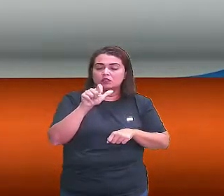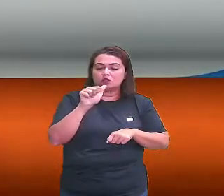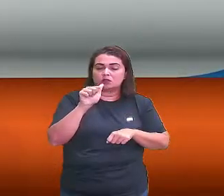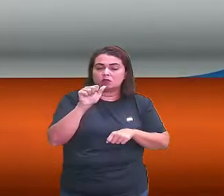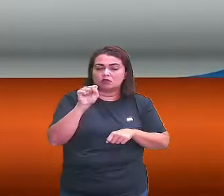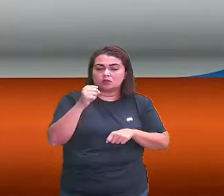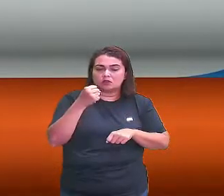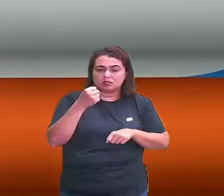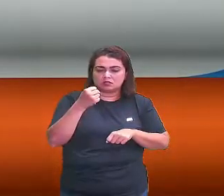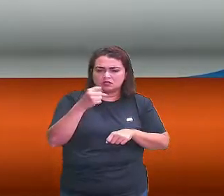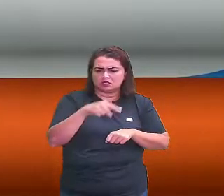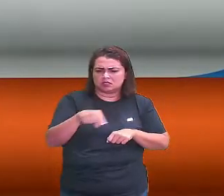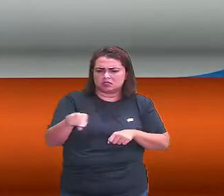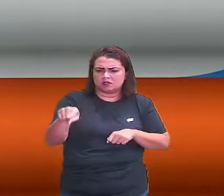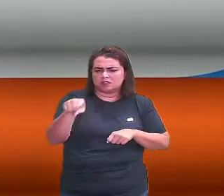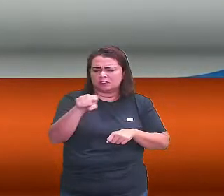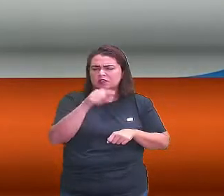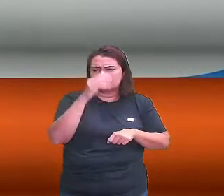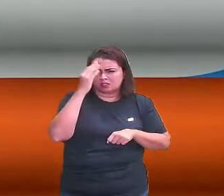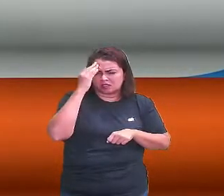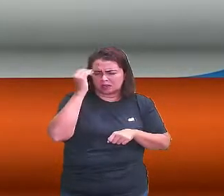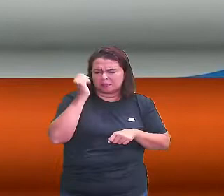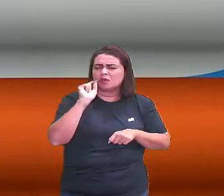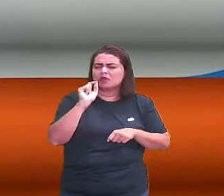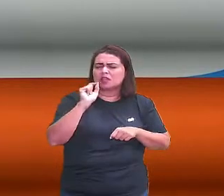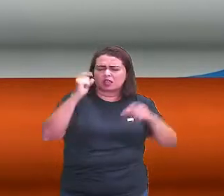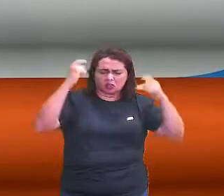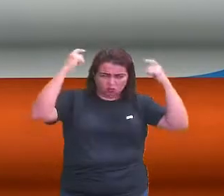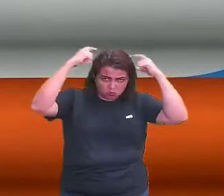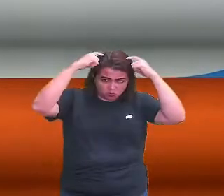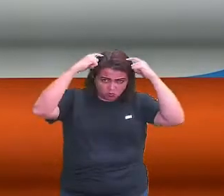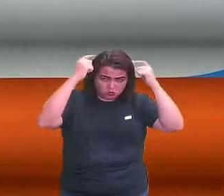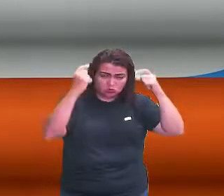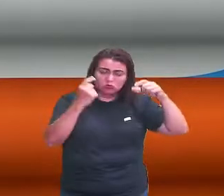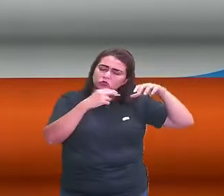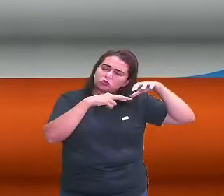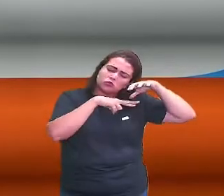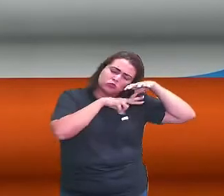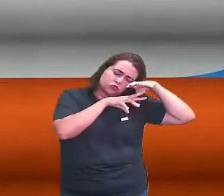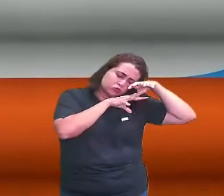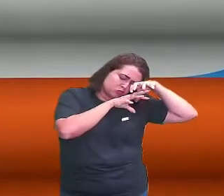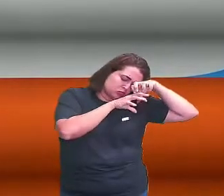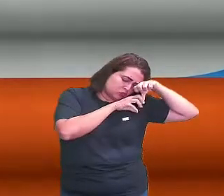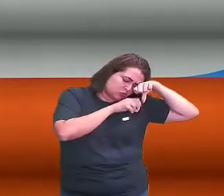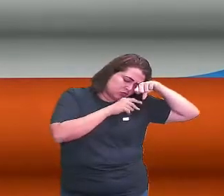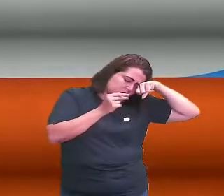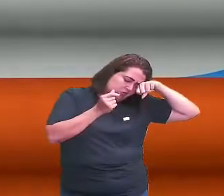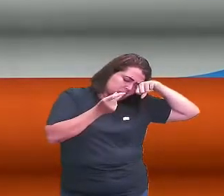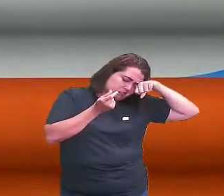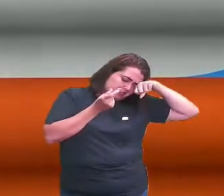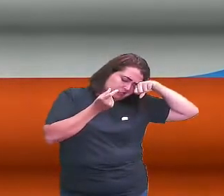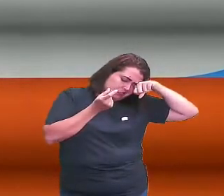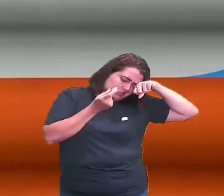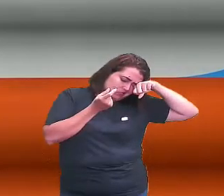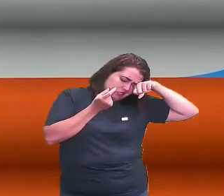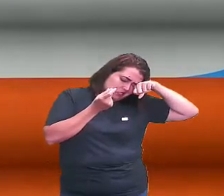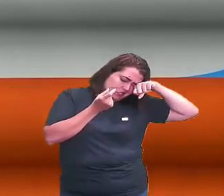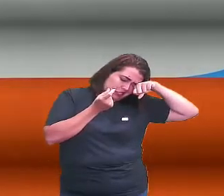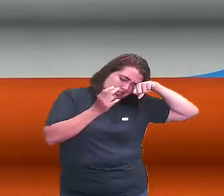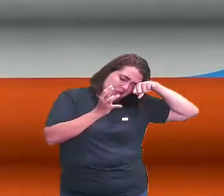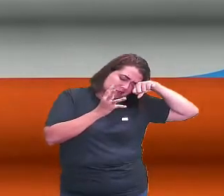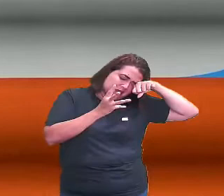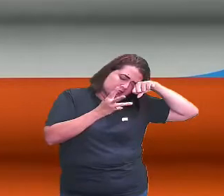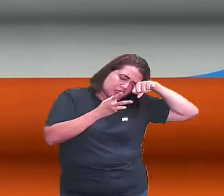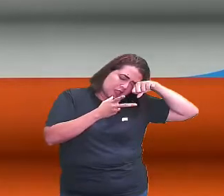Vocês sabiam que os ursos passam muito tempo dormindo no fundo das cavernas? É verdade, eles